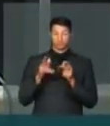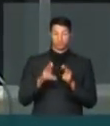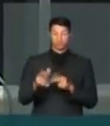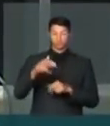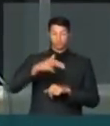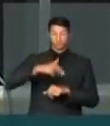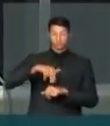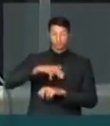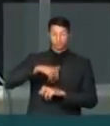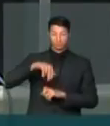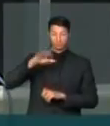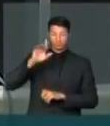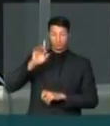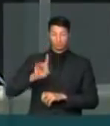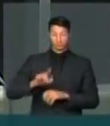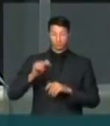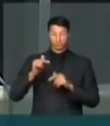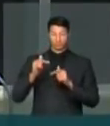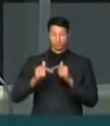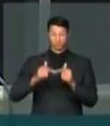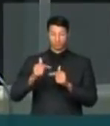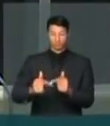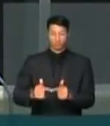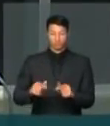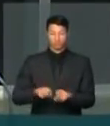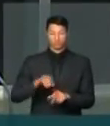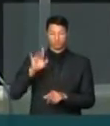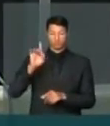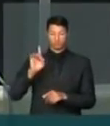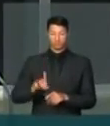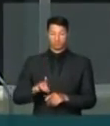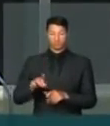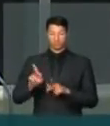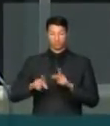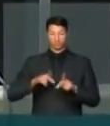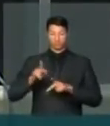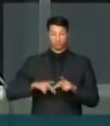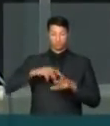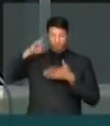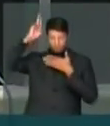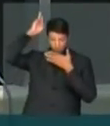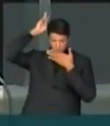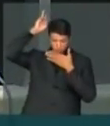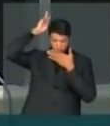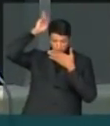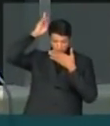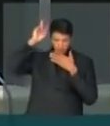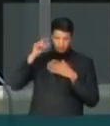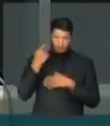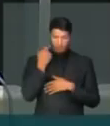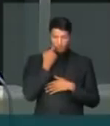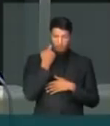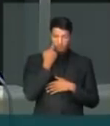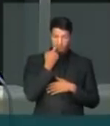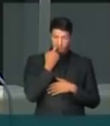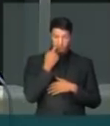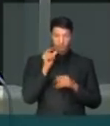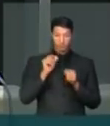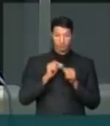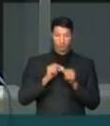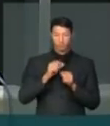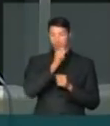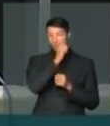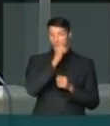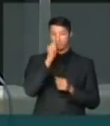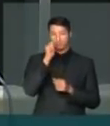nação: os direitos dos trabalhadores e os direitos dos povos indígenas. Sexta, realizamos no